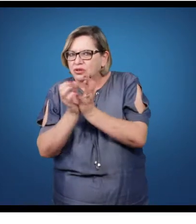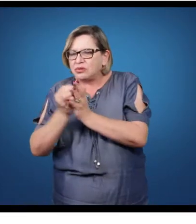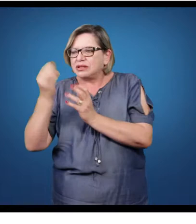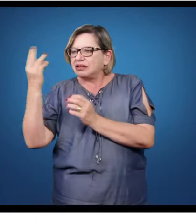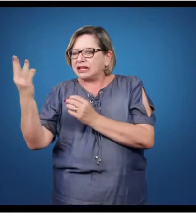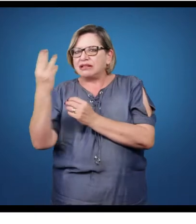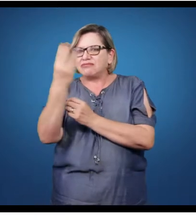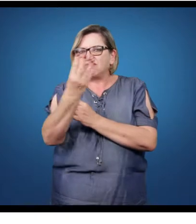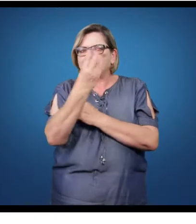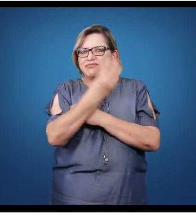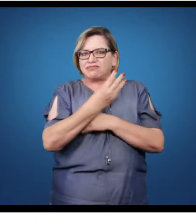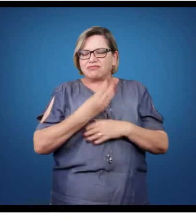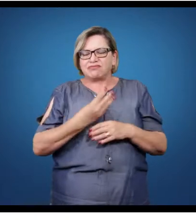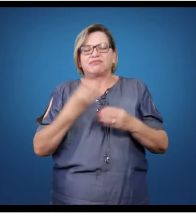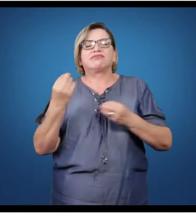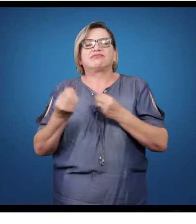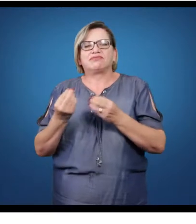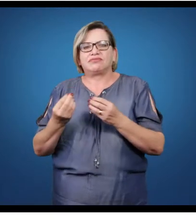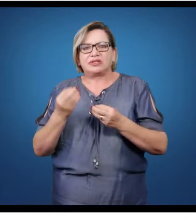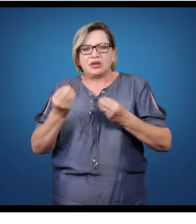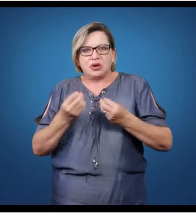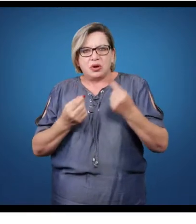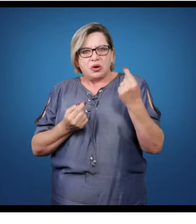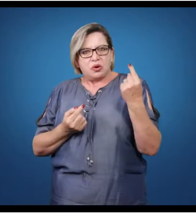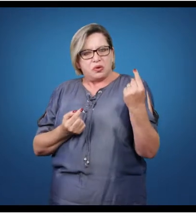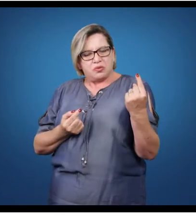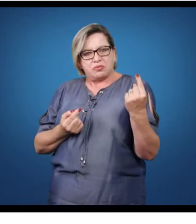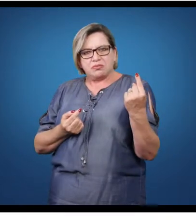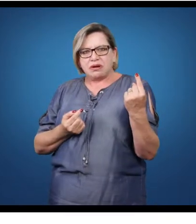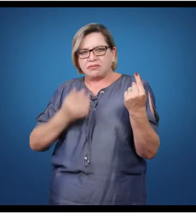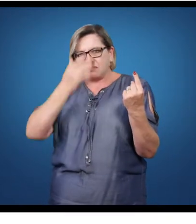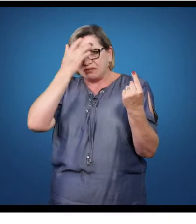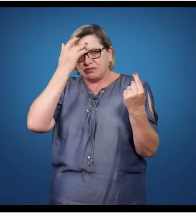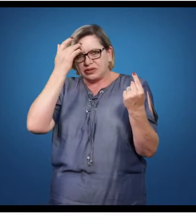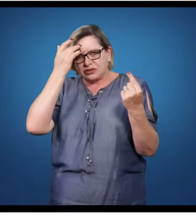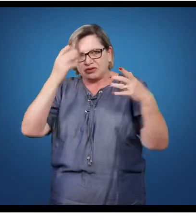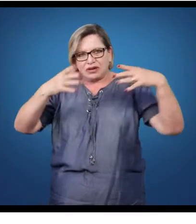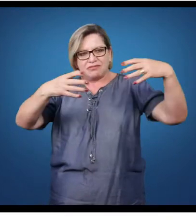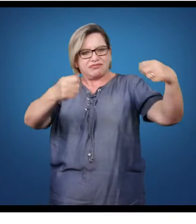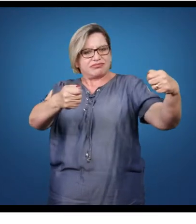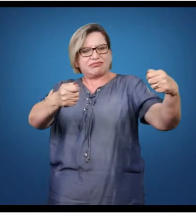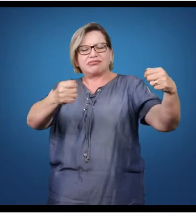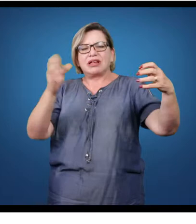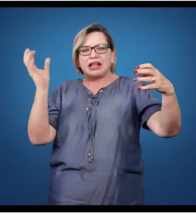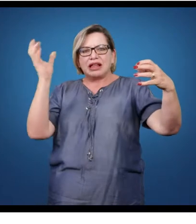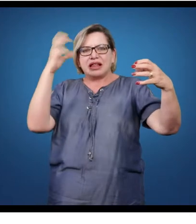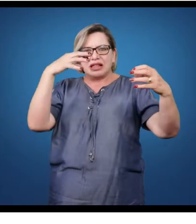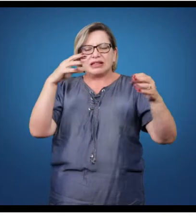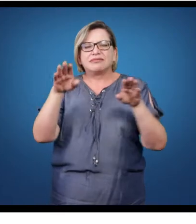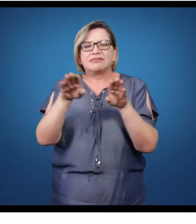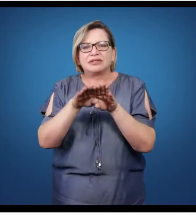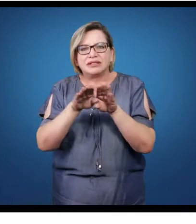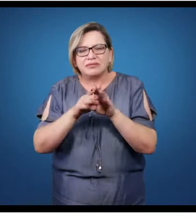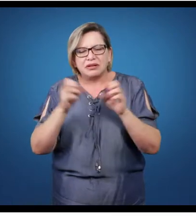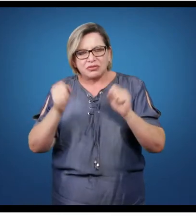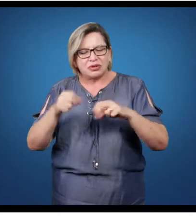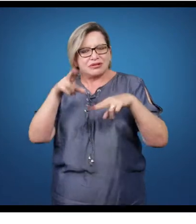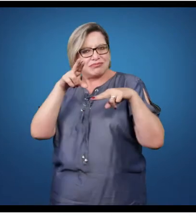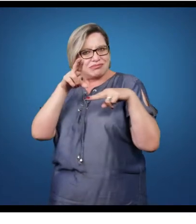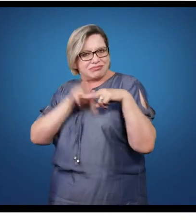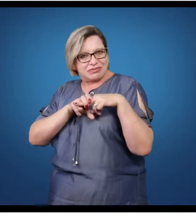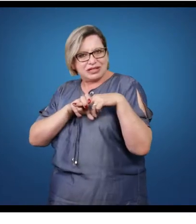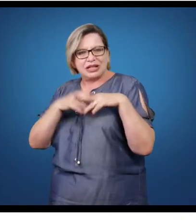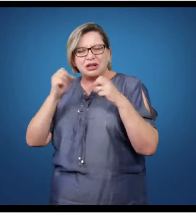jogadores um dos jogadores e ficará com arco vem representando a sexta você pode colocar um anúncio em uma cadeira